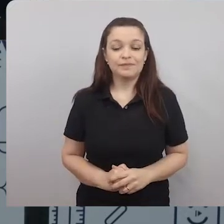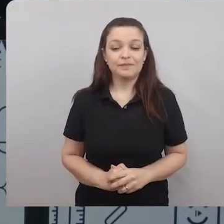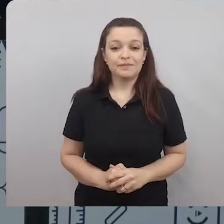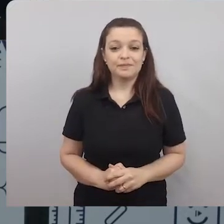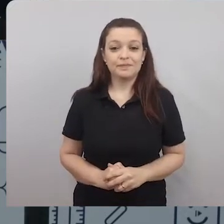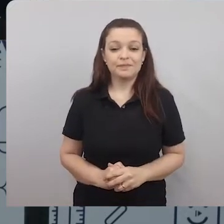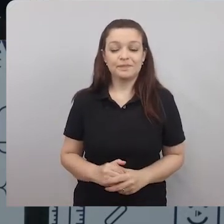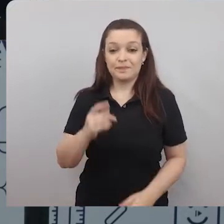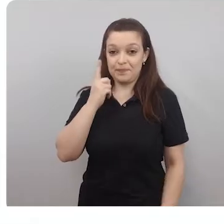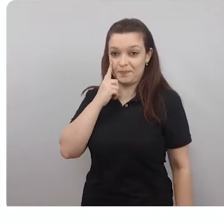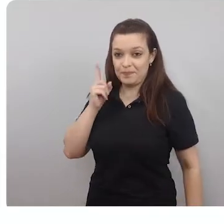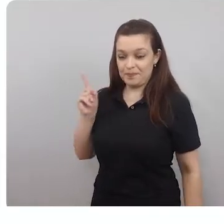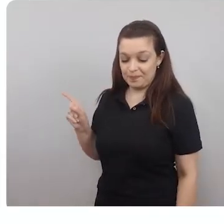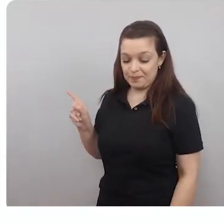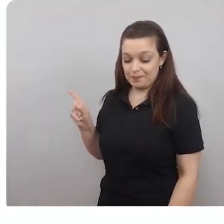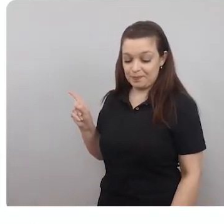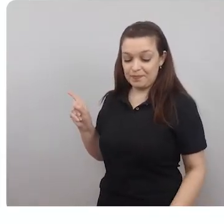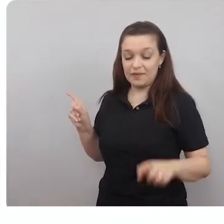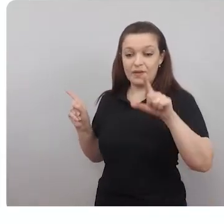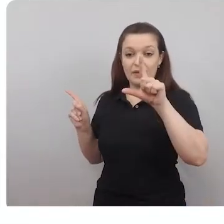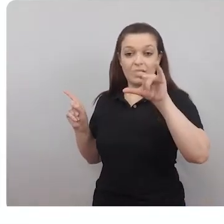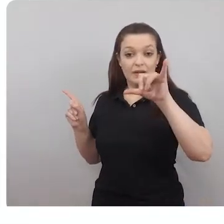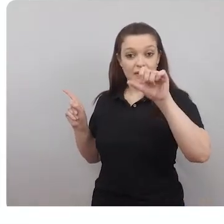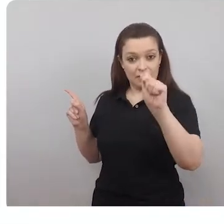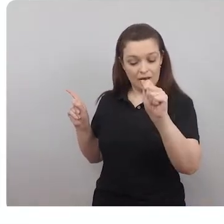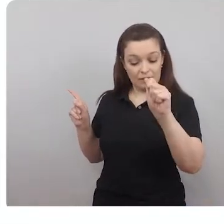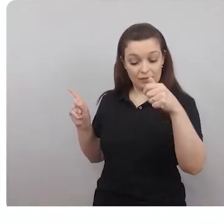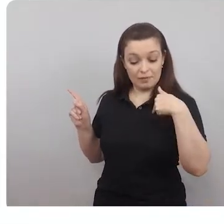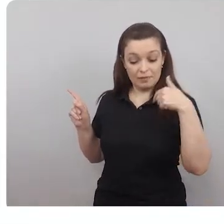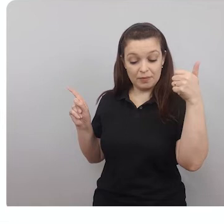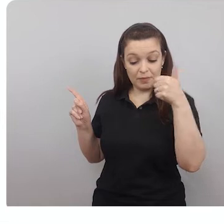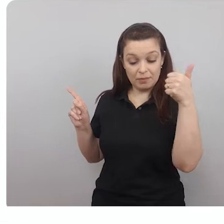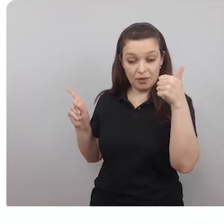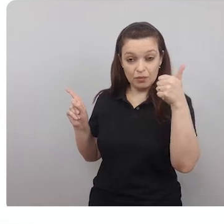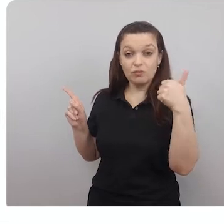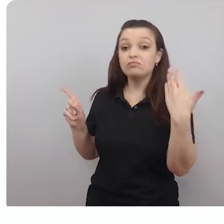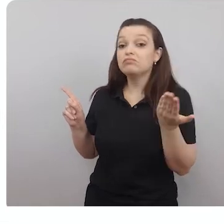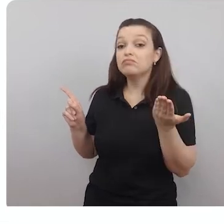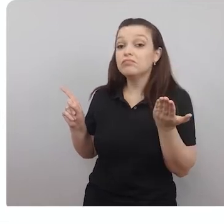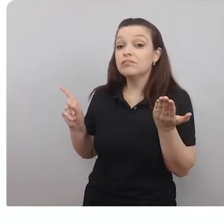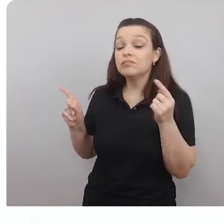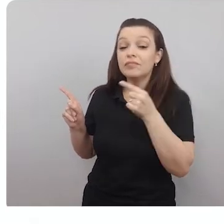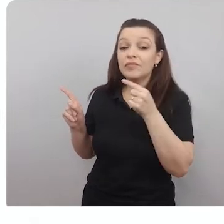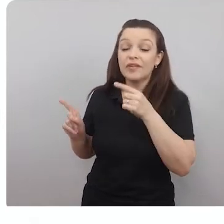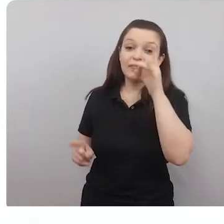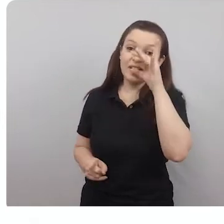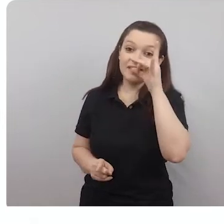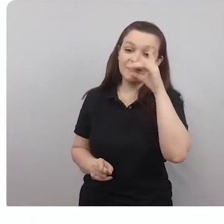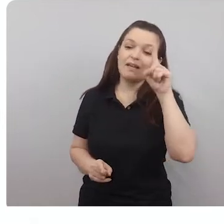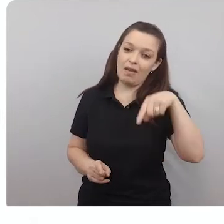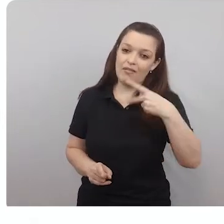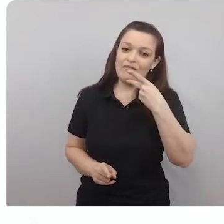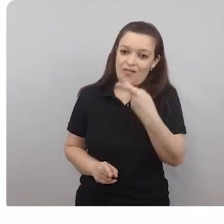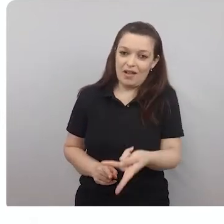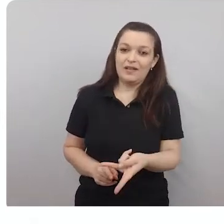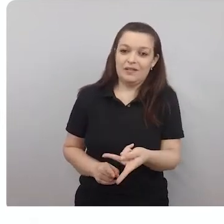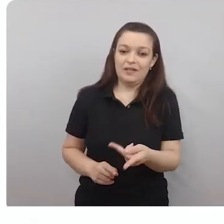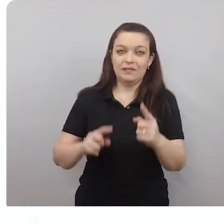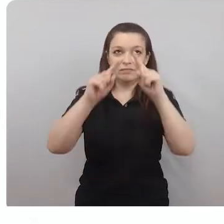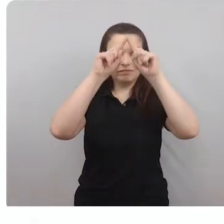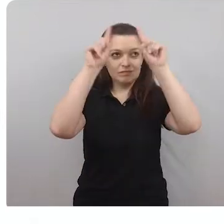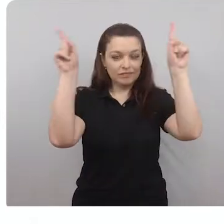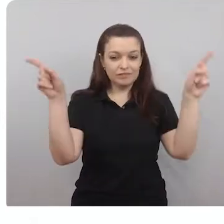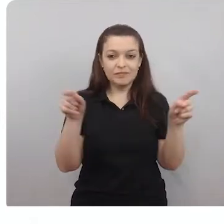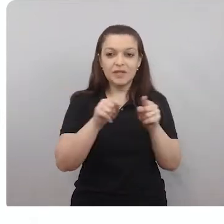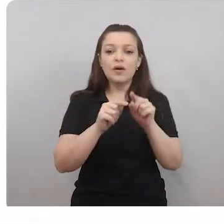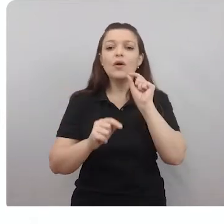comigo. Olha lá, primeiro a Lia, ela está com um balão de fala. Ela